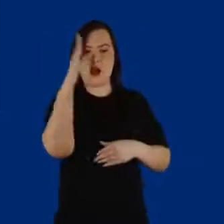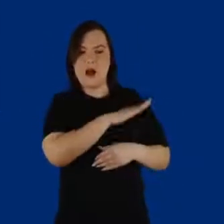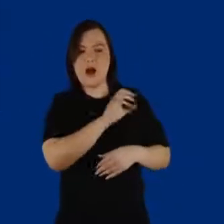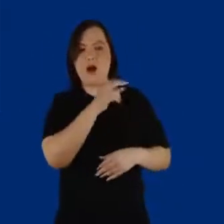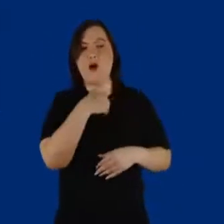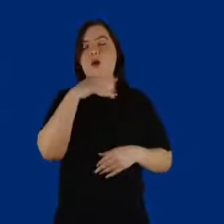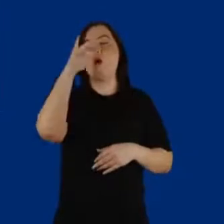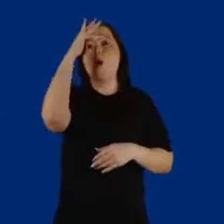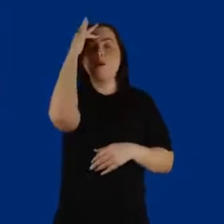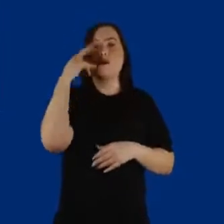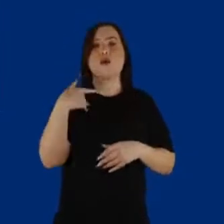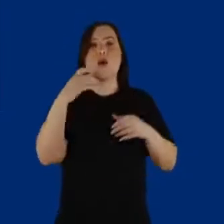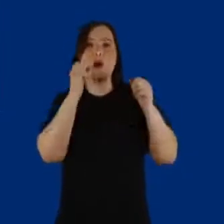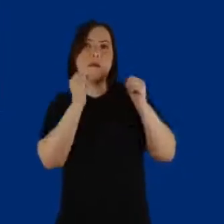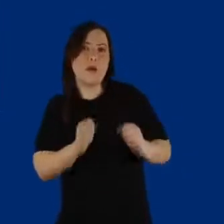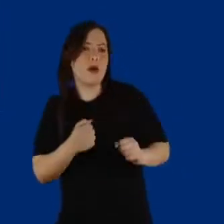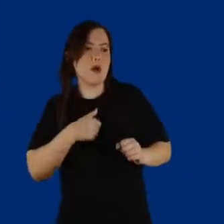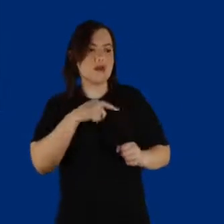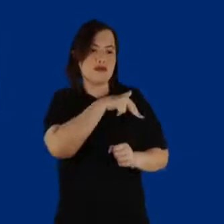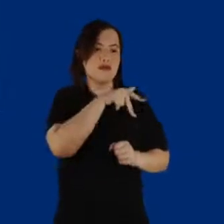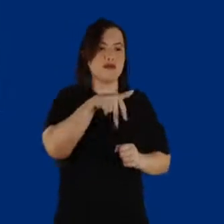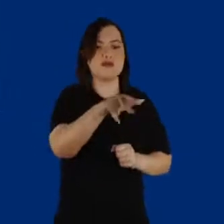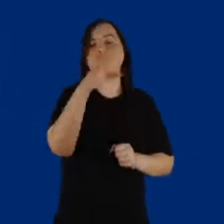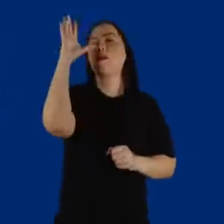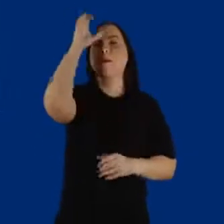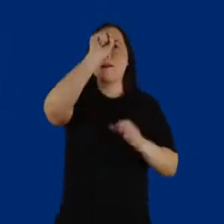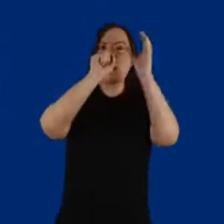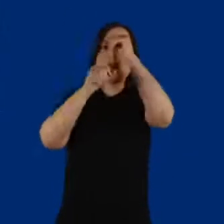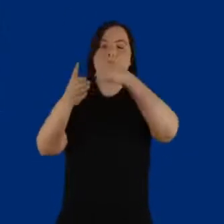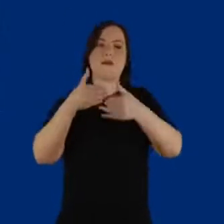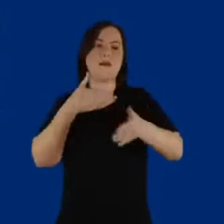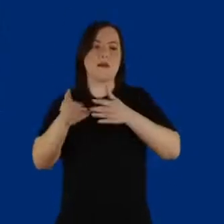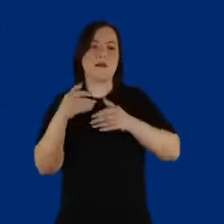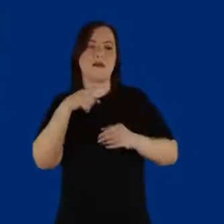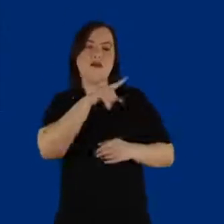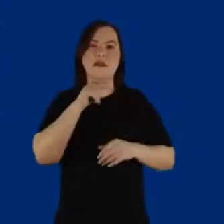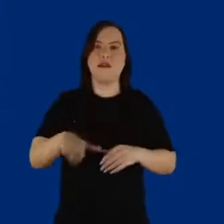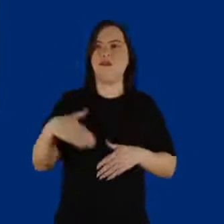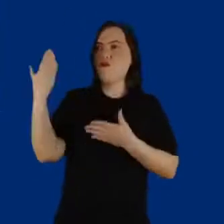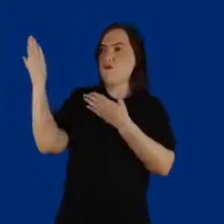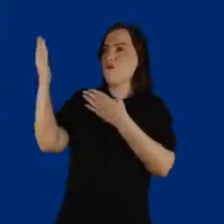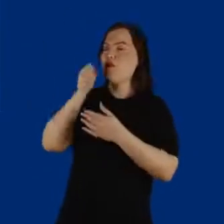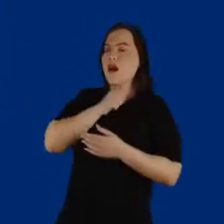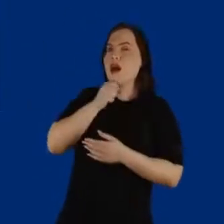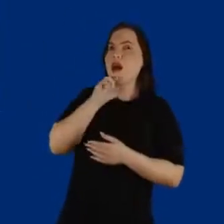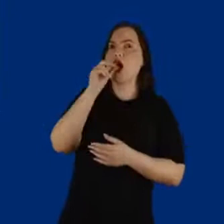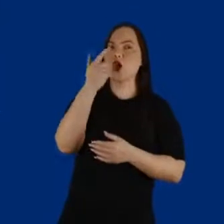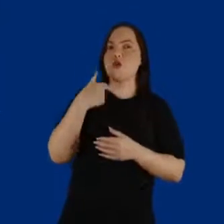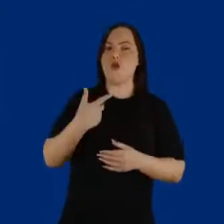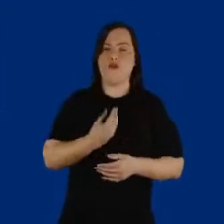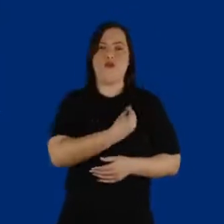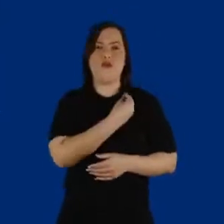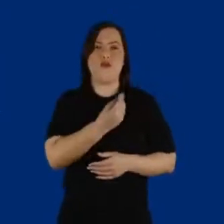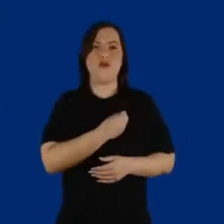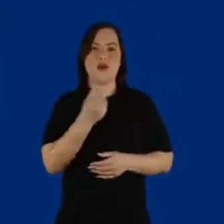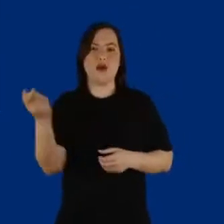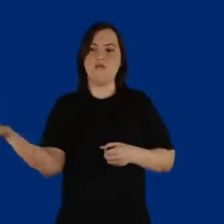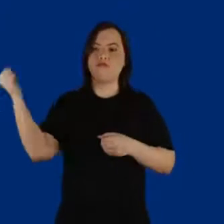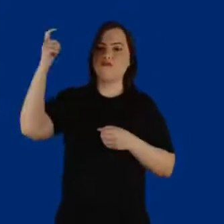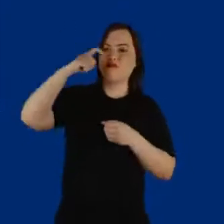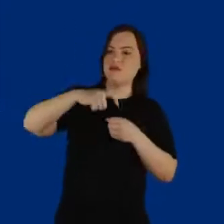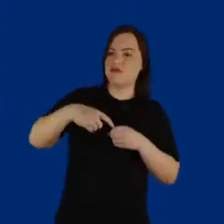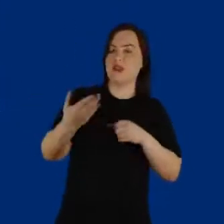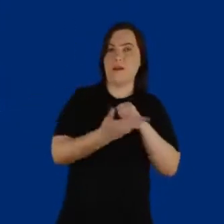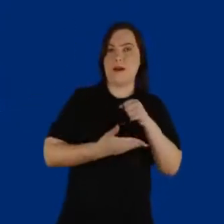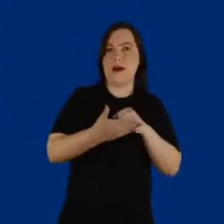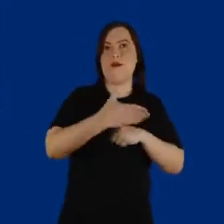que podem mudar, podem aprender, seja quando você for mais velho ou na sua vida. Voltando aos princípios